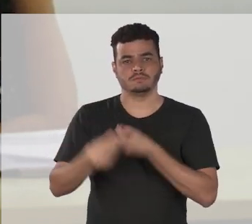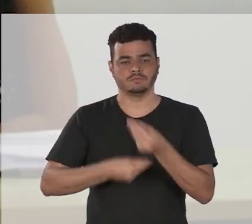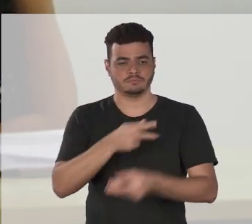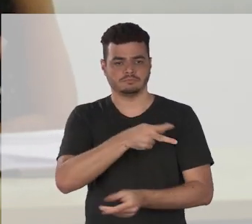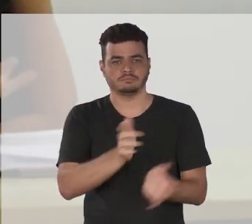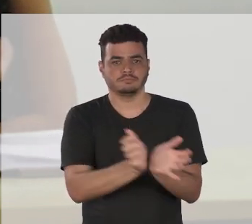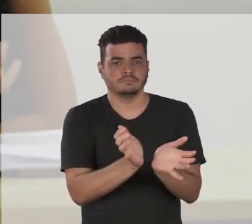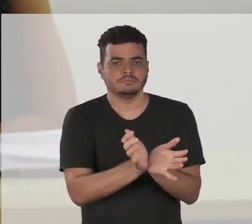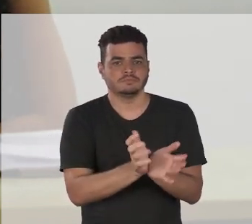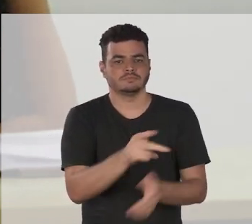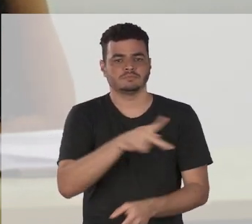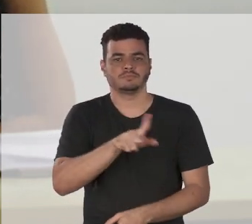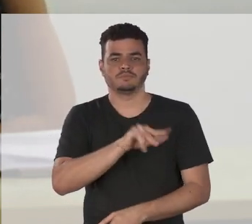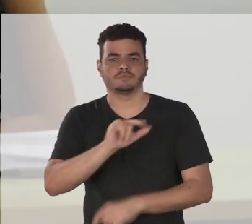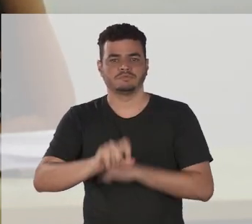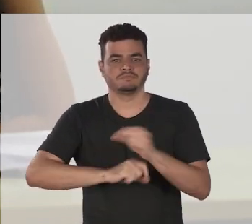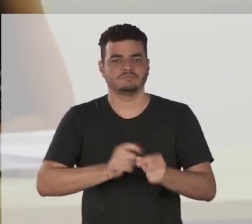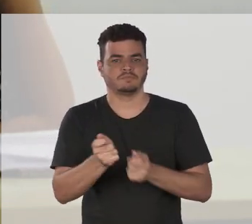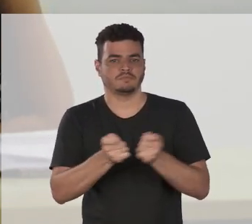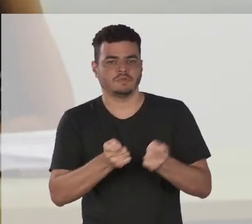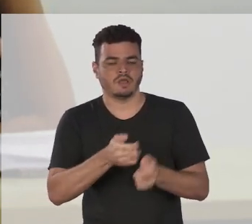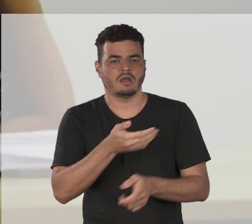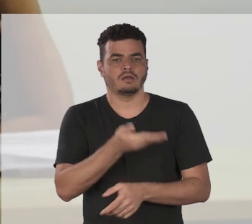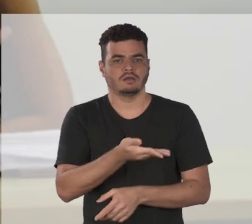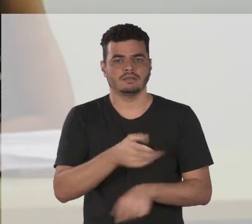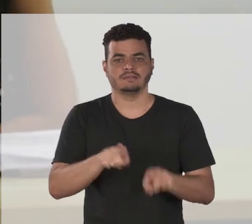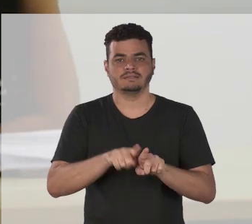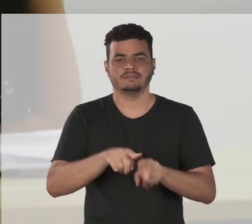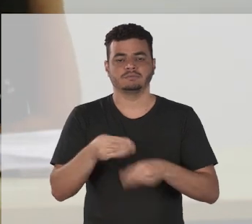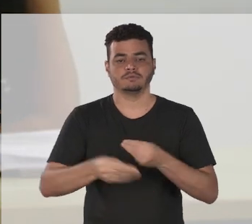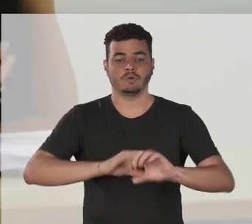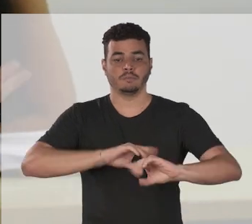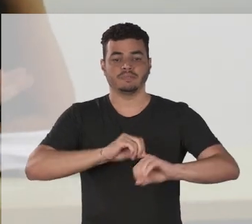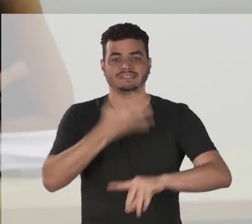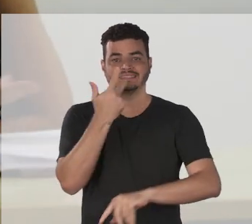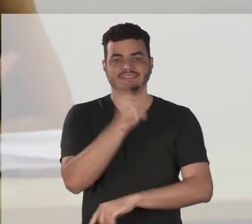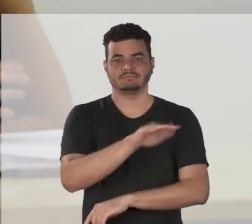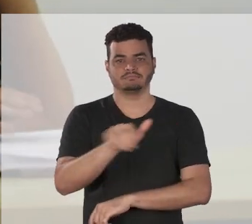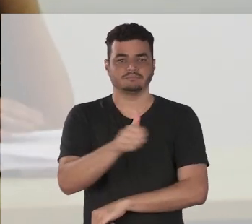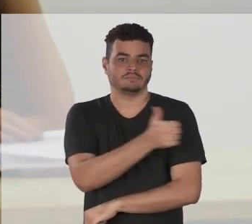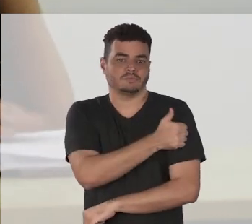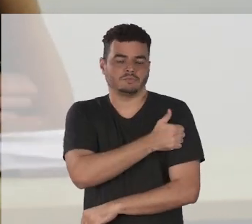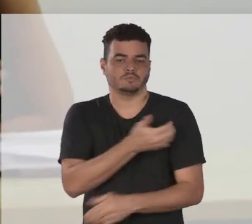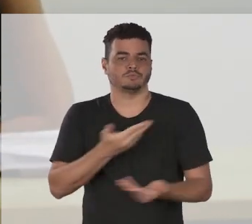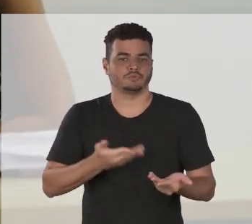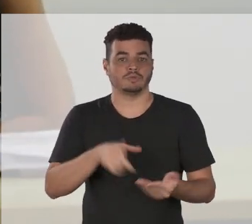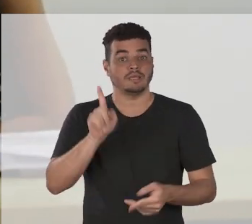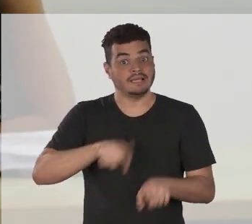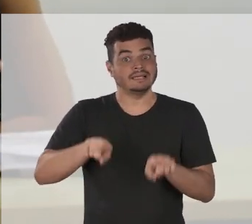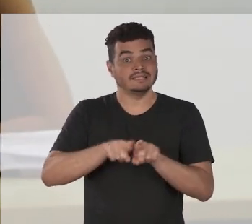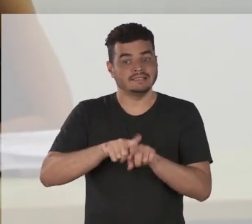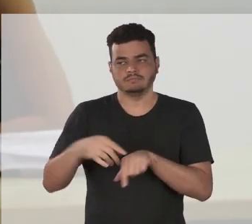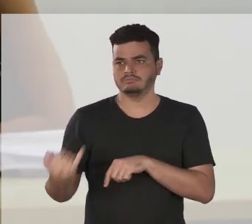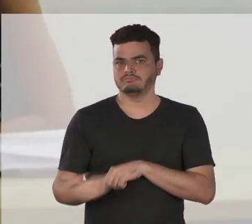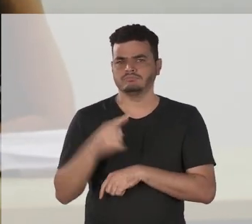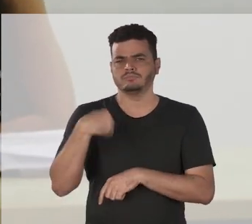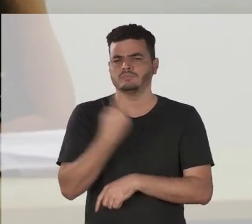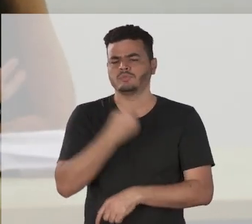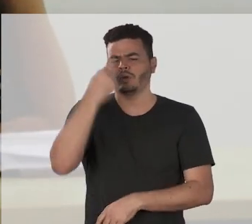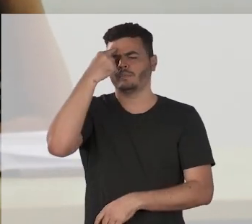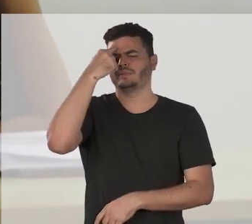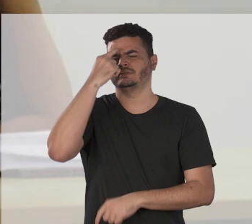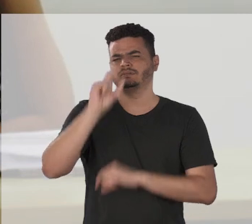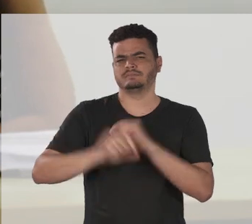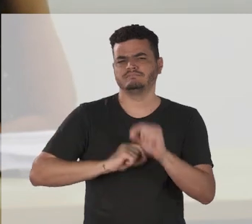os professores, como os construtores de memórias leitoras nos alunos. E para isso também é necessário pensar,